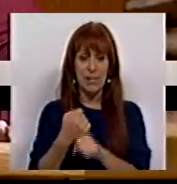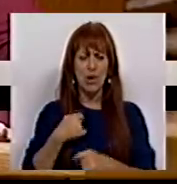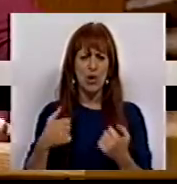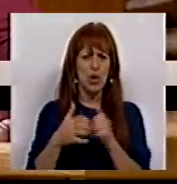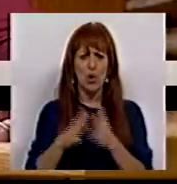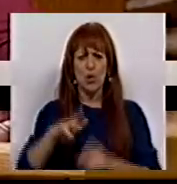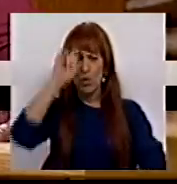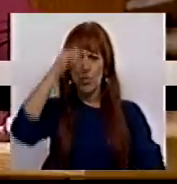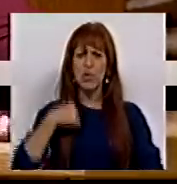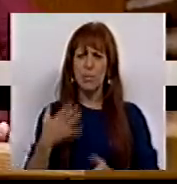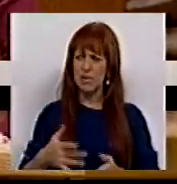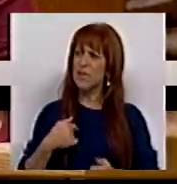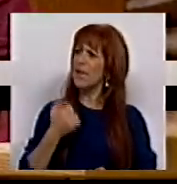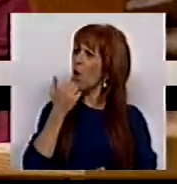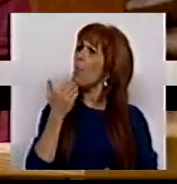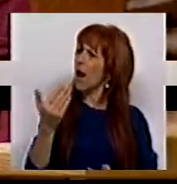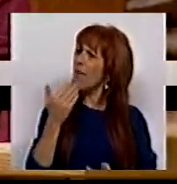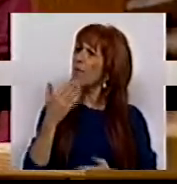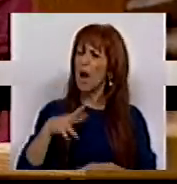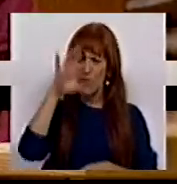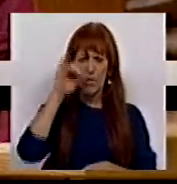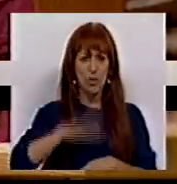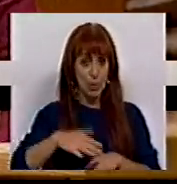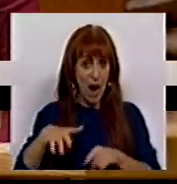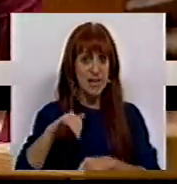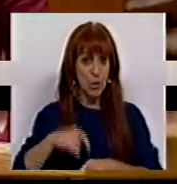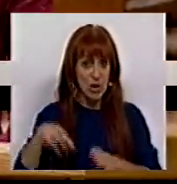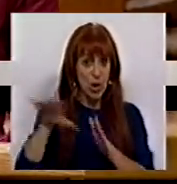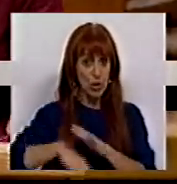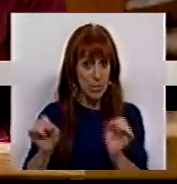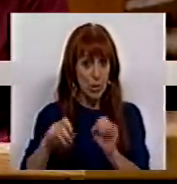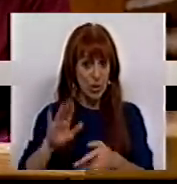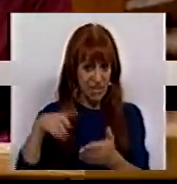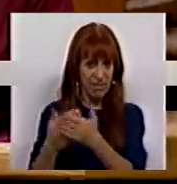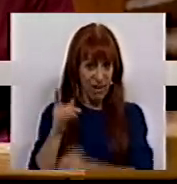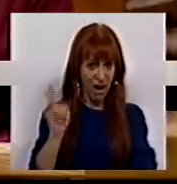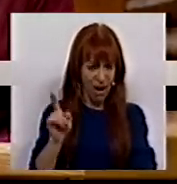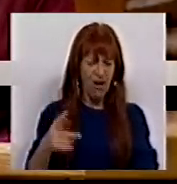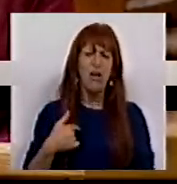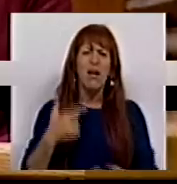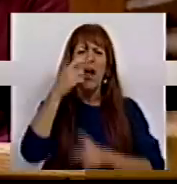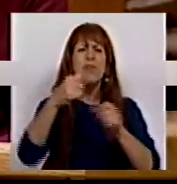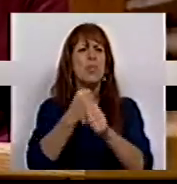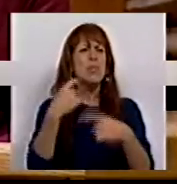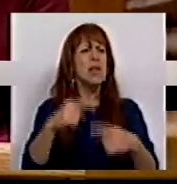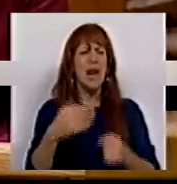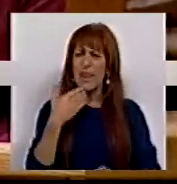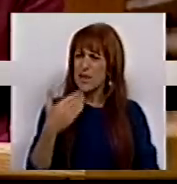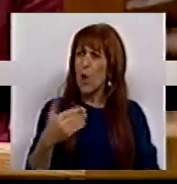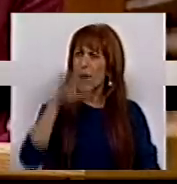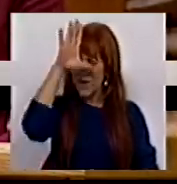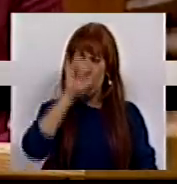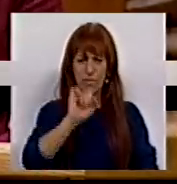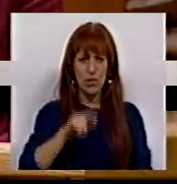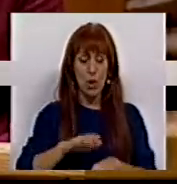os estagiários ainda devem ficar agradecidos ao Governo pela situação de precariedade a que os sujeita. Então os trabalhadores têm que agradecer ao